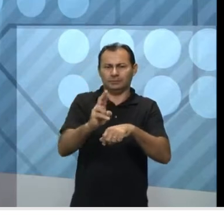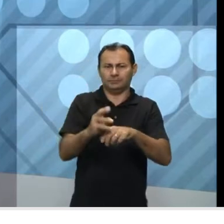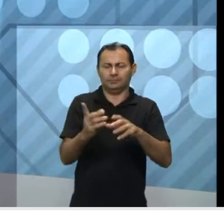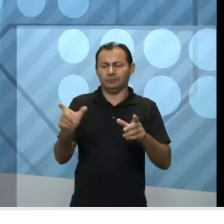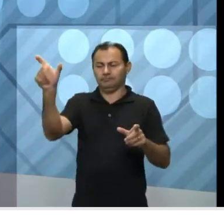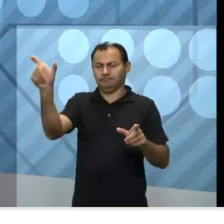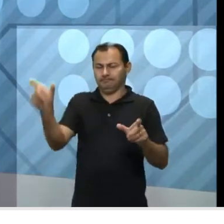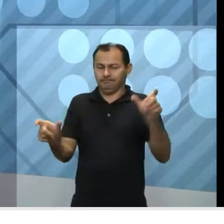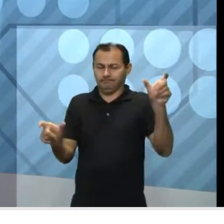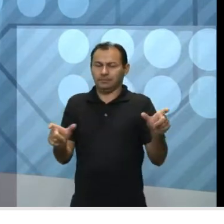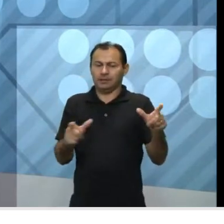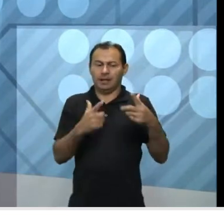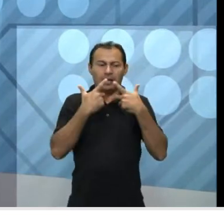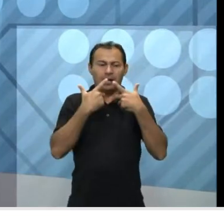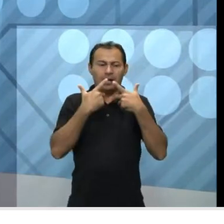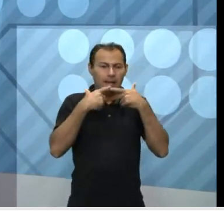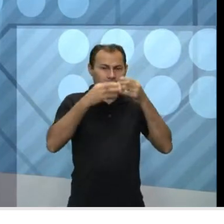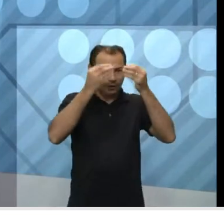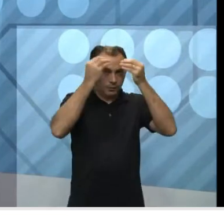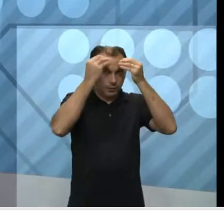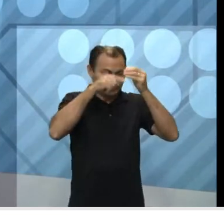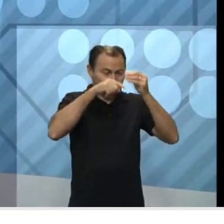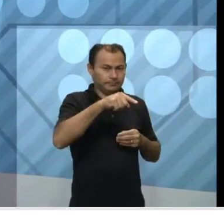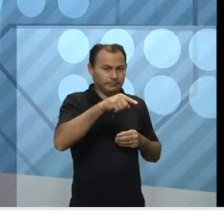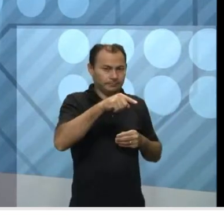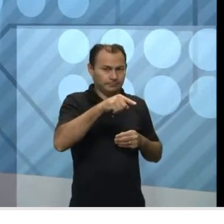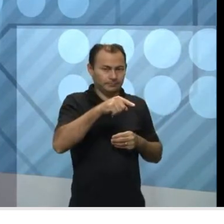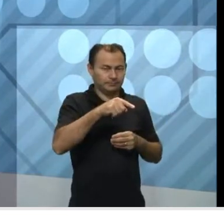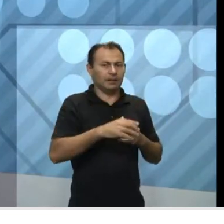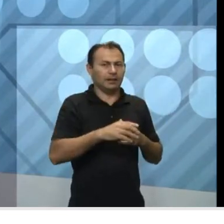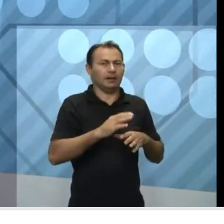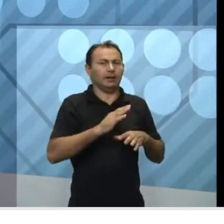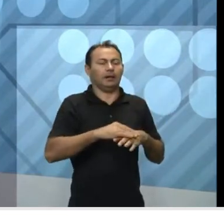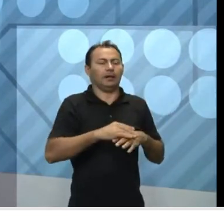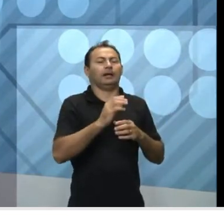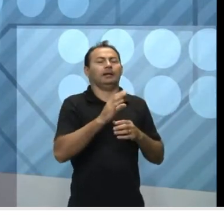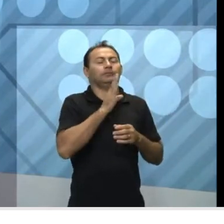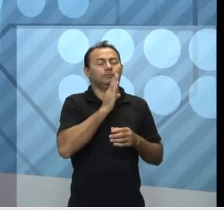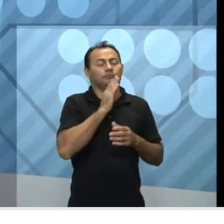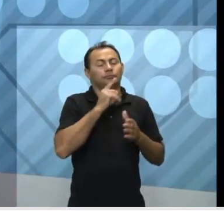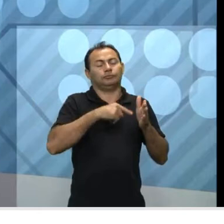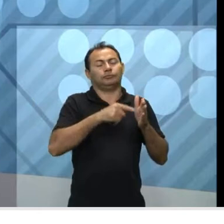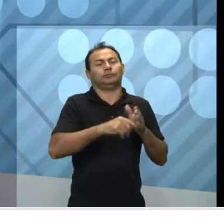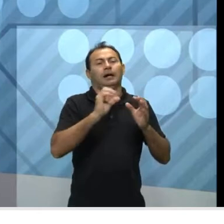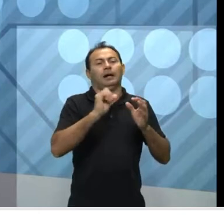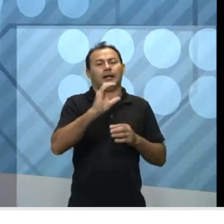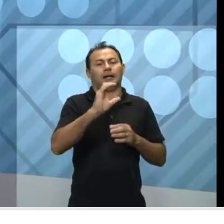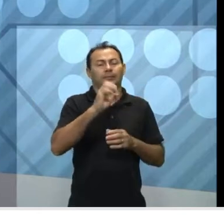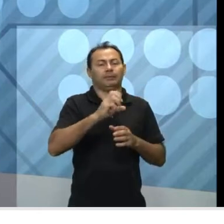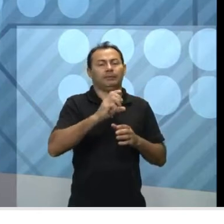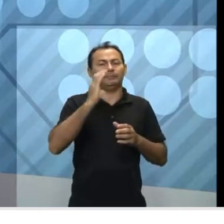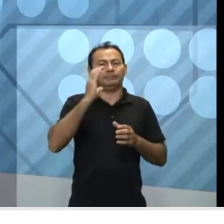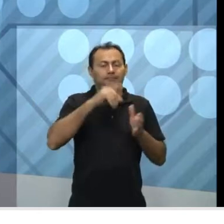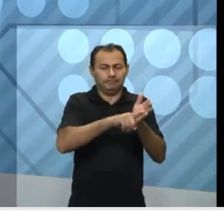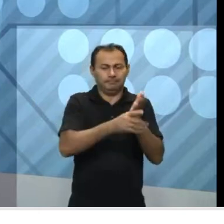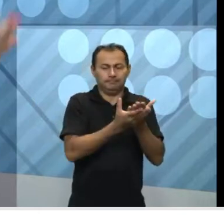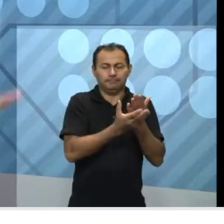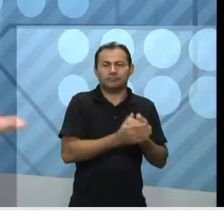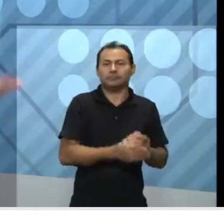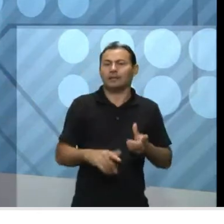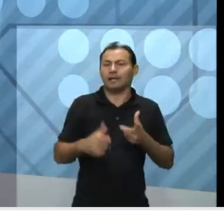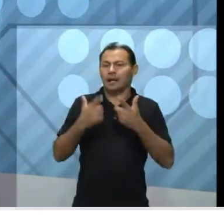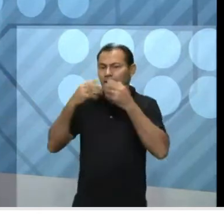deste senhor não é uma linguagem acadêmica, certo? Científica, acadêmica. A linguagem daquele outro senhor